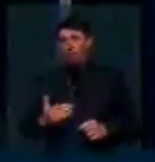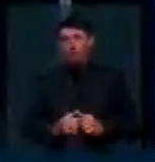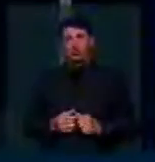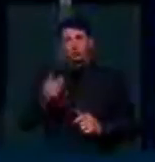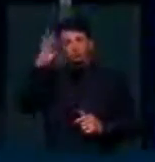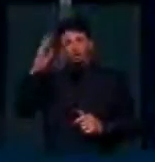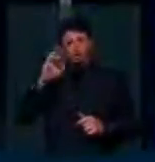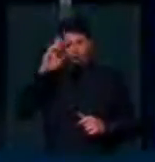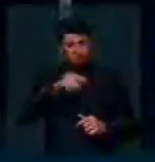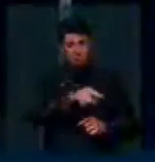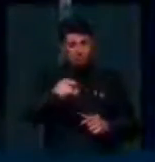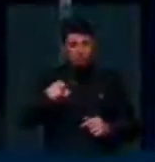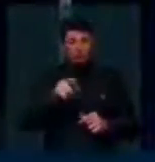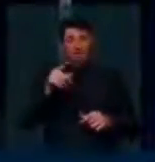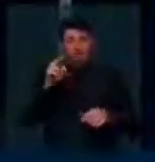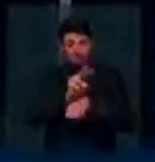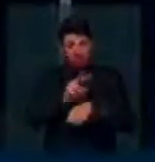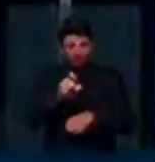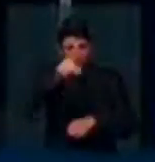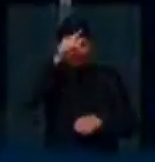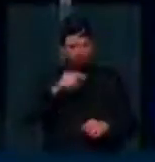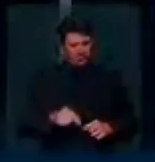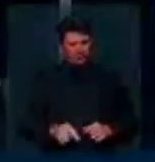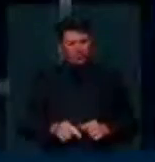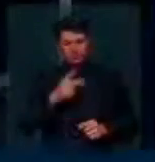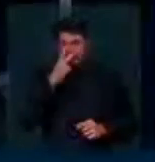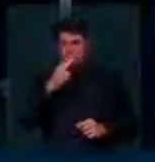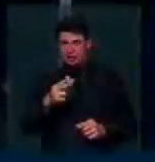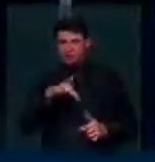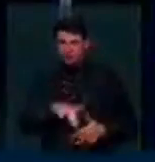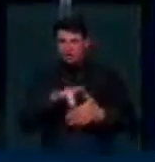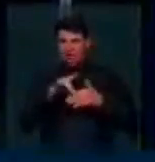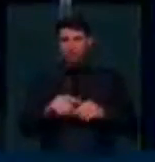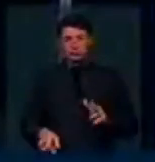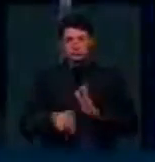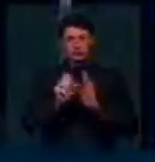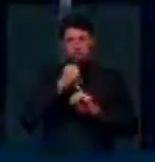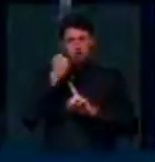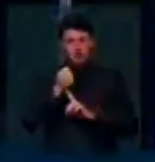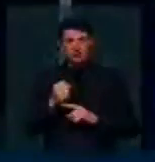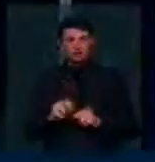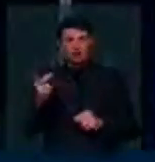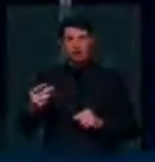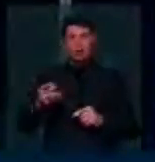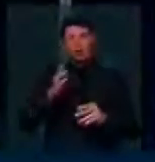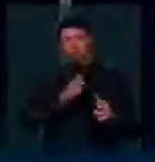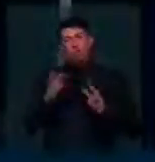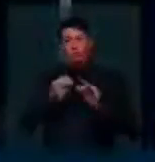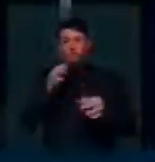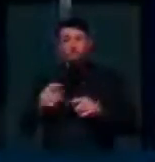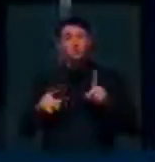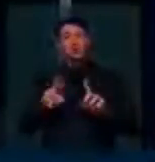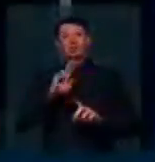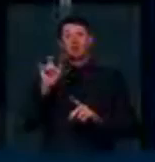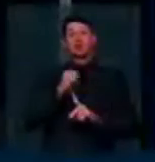defende, que entende ser um representante da sociedade, ou é parcial, mas não é da sociedade como um todo. O